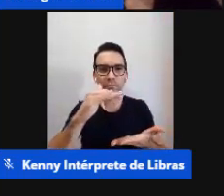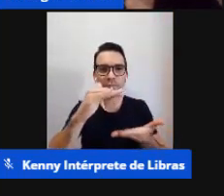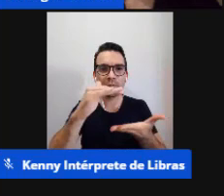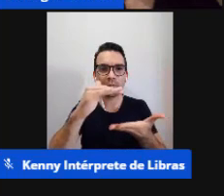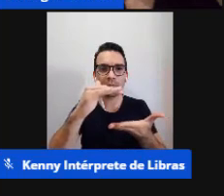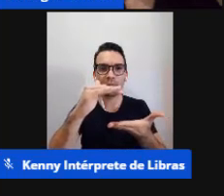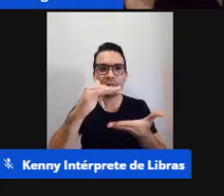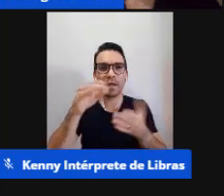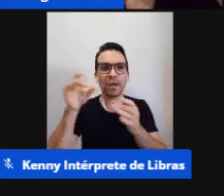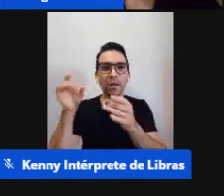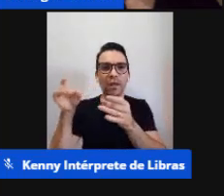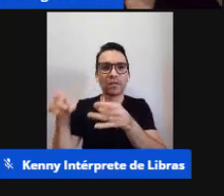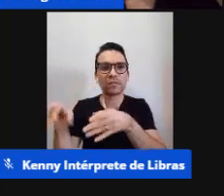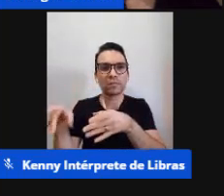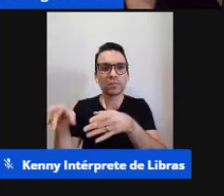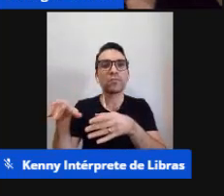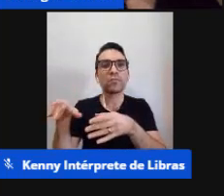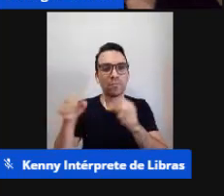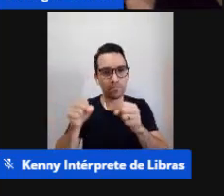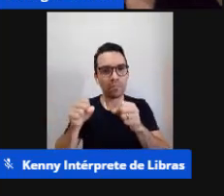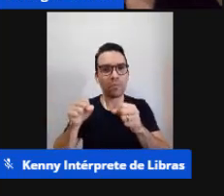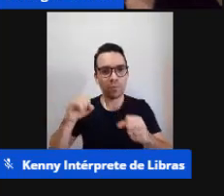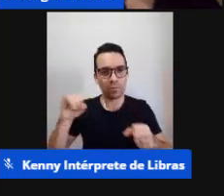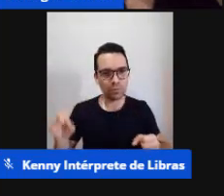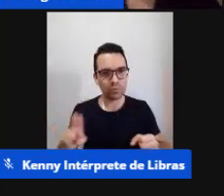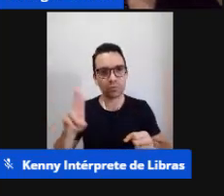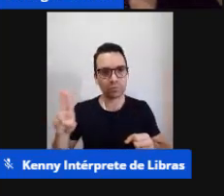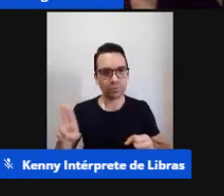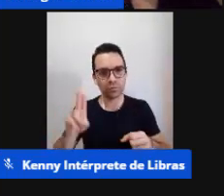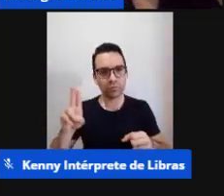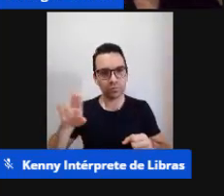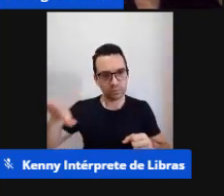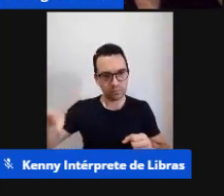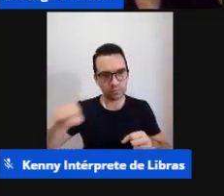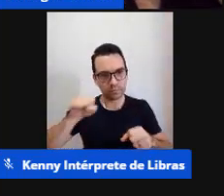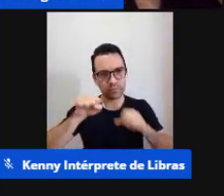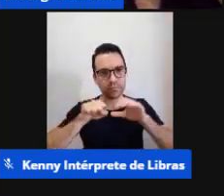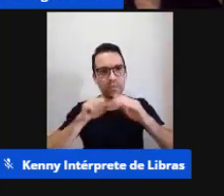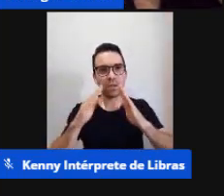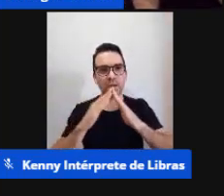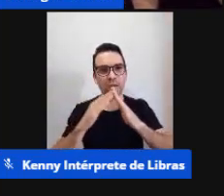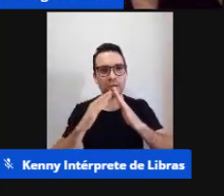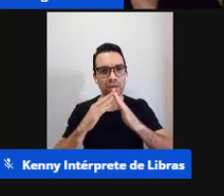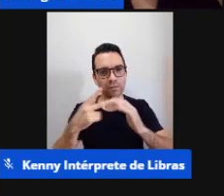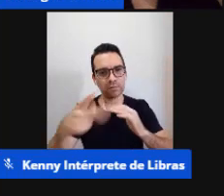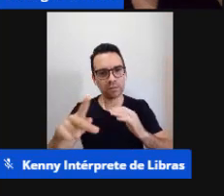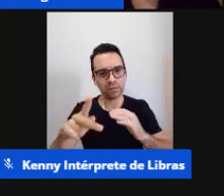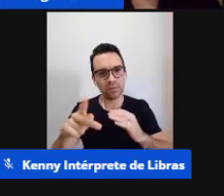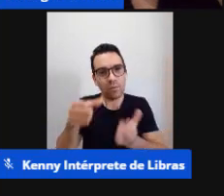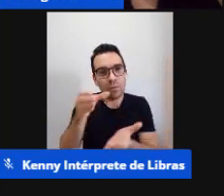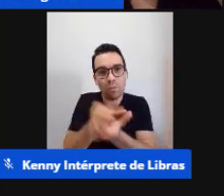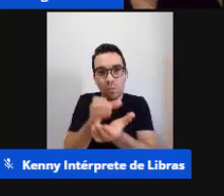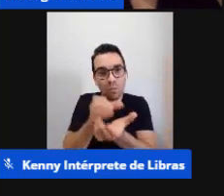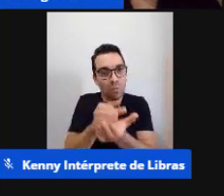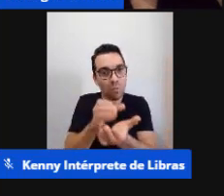de tempero, né? Nesse caso que eu estou utilizando aqui o potinho de tempero. Pode ser um copinho descartável também, mas é importante